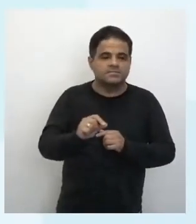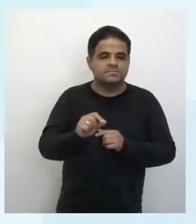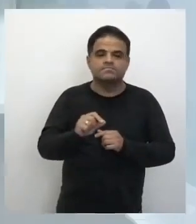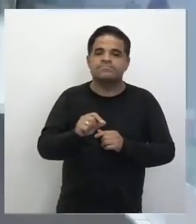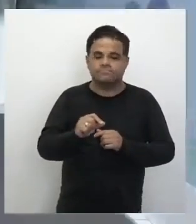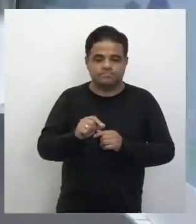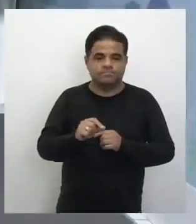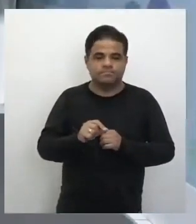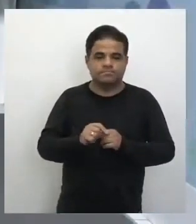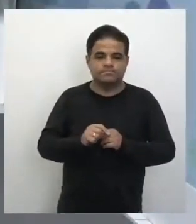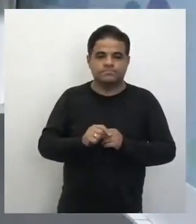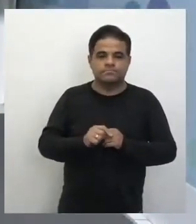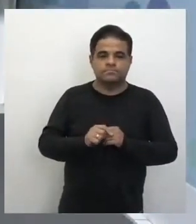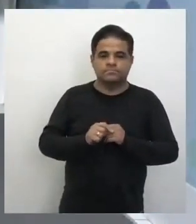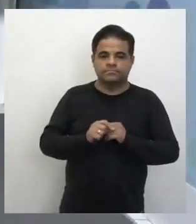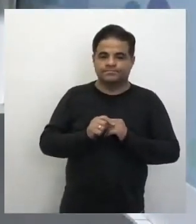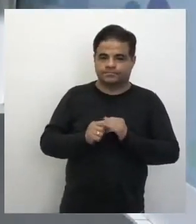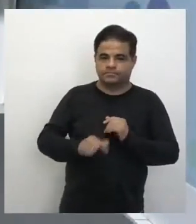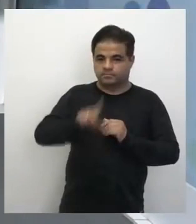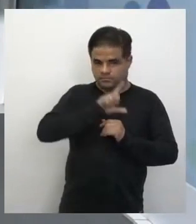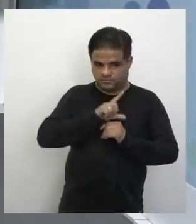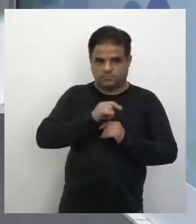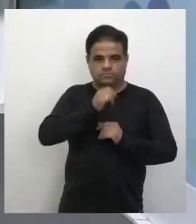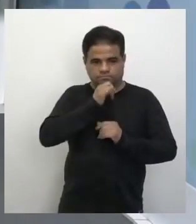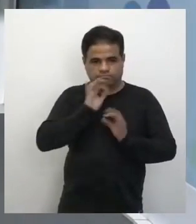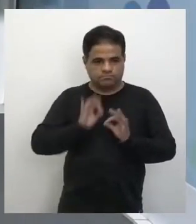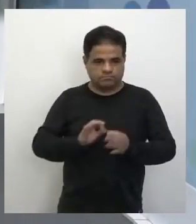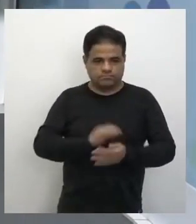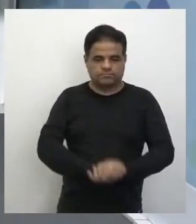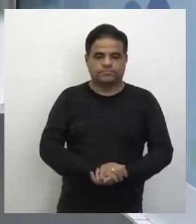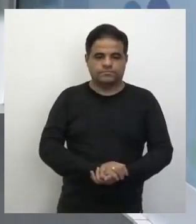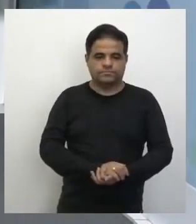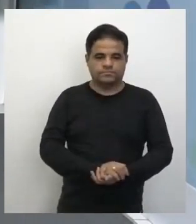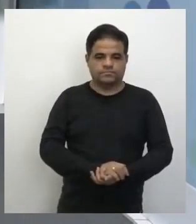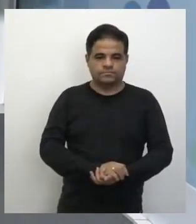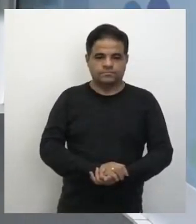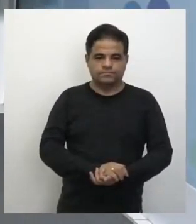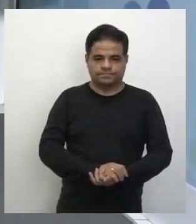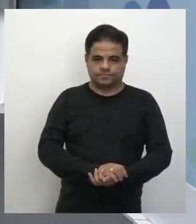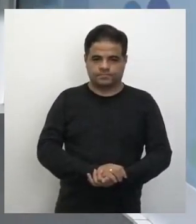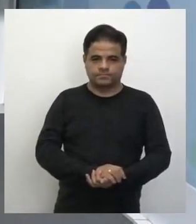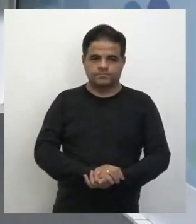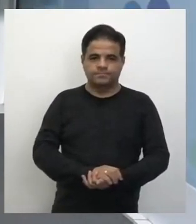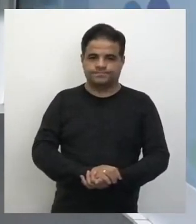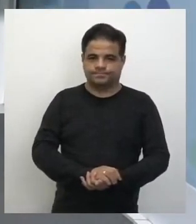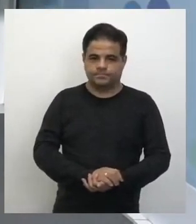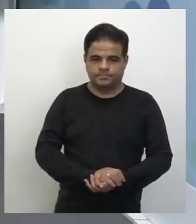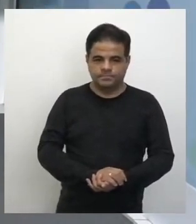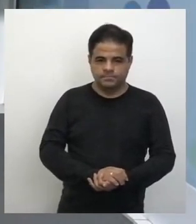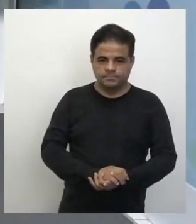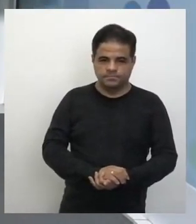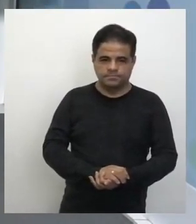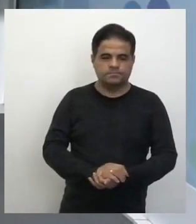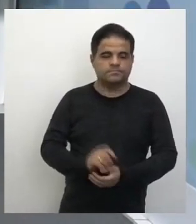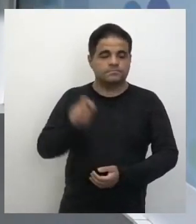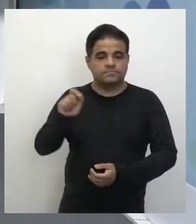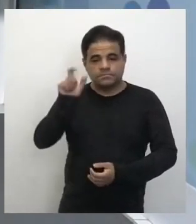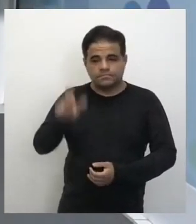no caso, no conta, está falando do anterior, né? Do anterior. Sim. Quem conta alguma coisa a alguém, né?